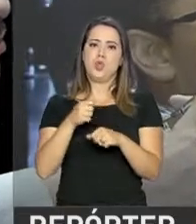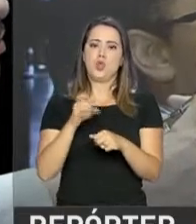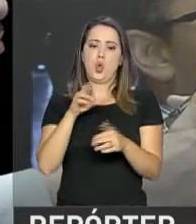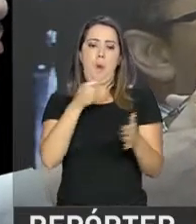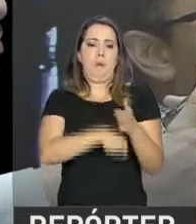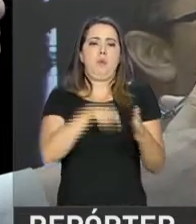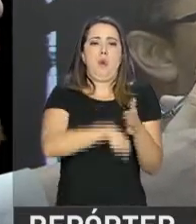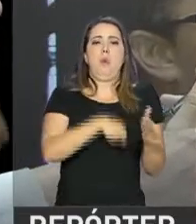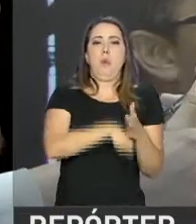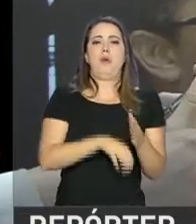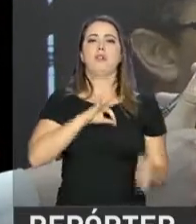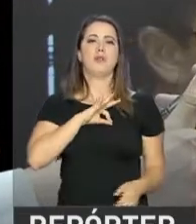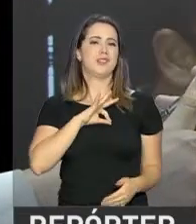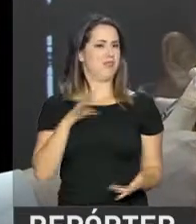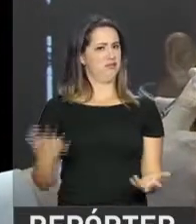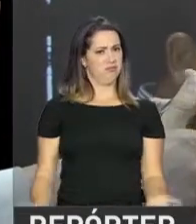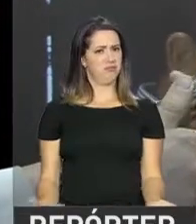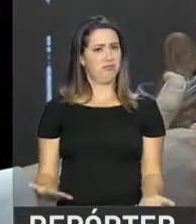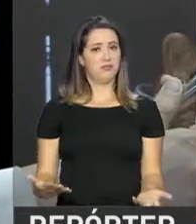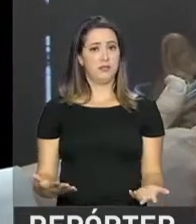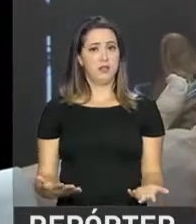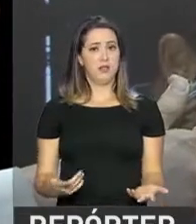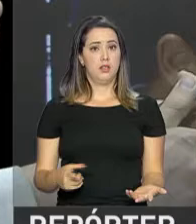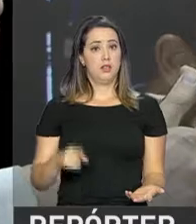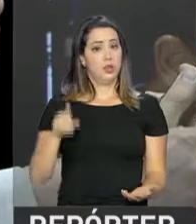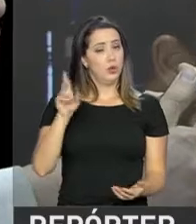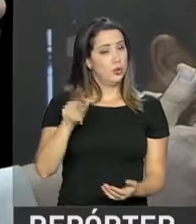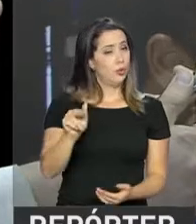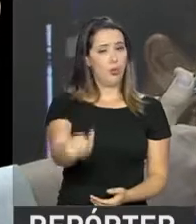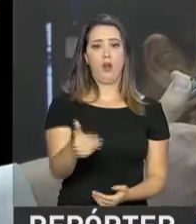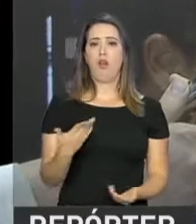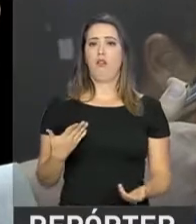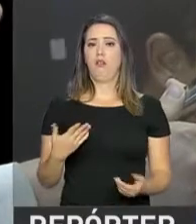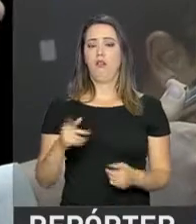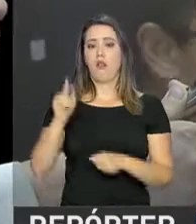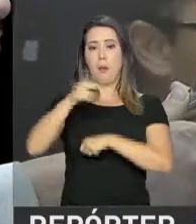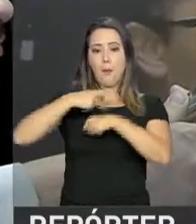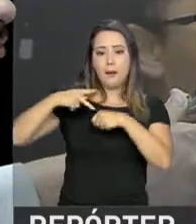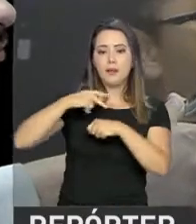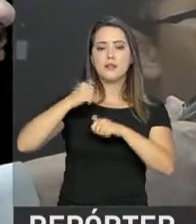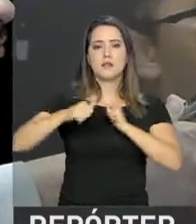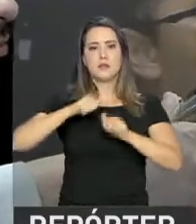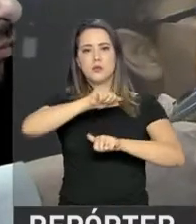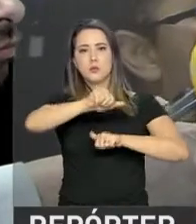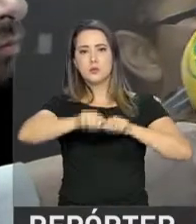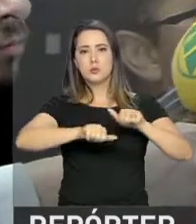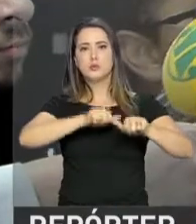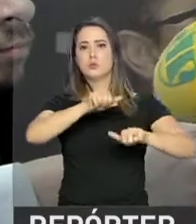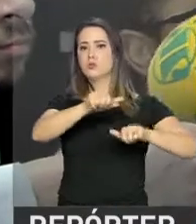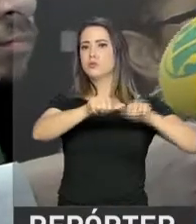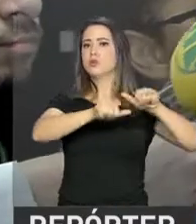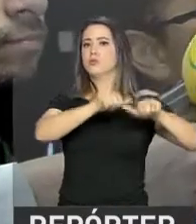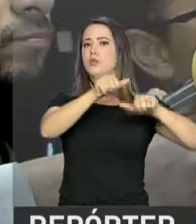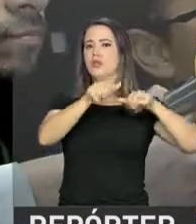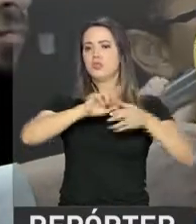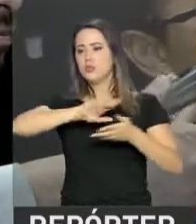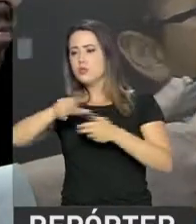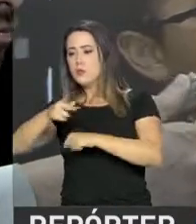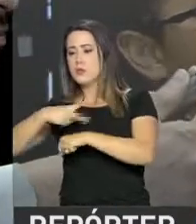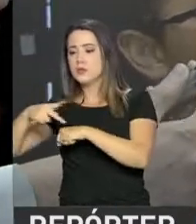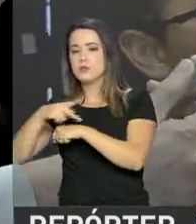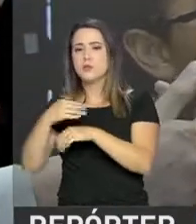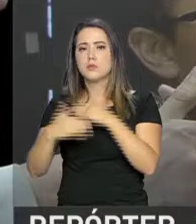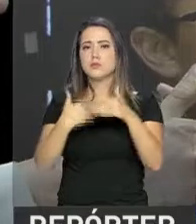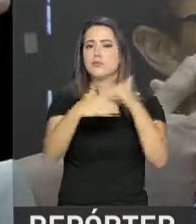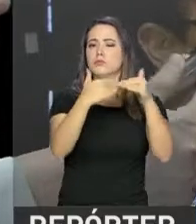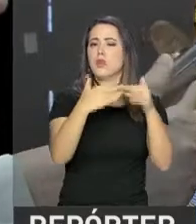e violência policial. É uma transição, para muitos foi uma transição. Para o Brasil está sendo uma transição, particularmente na intervenção